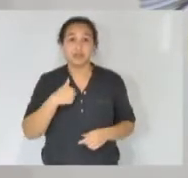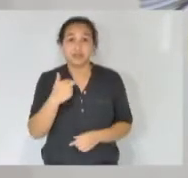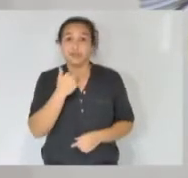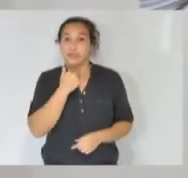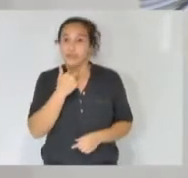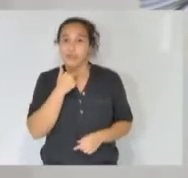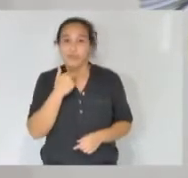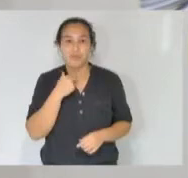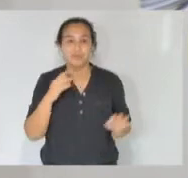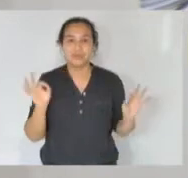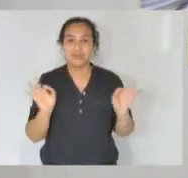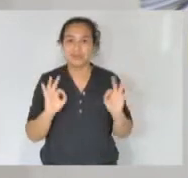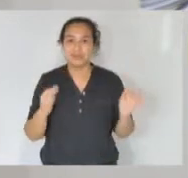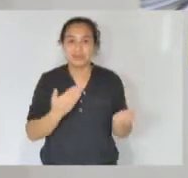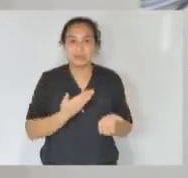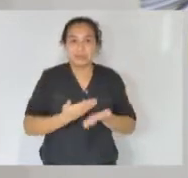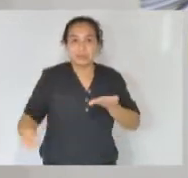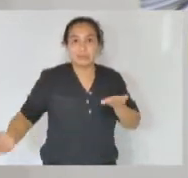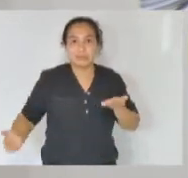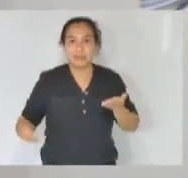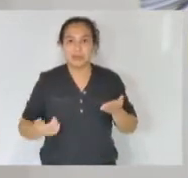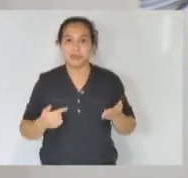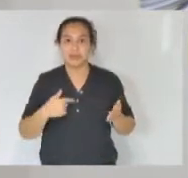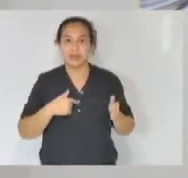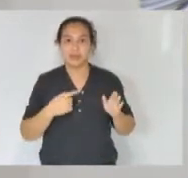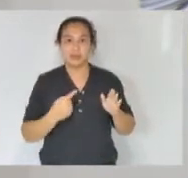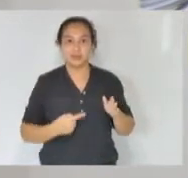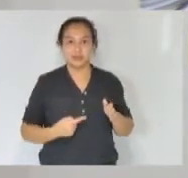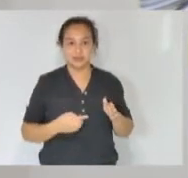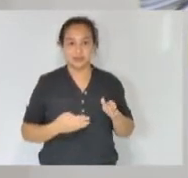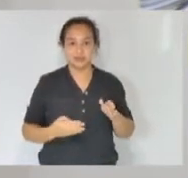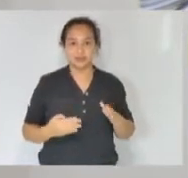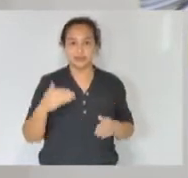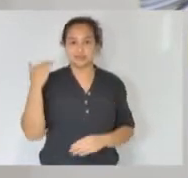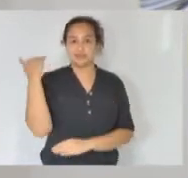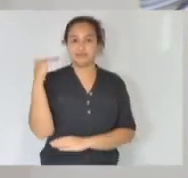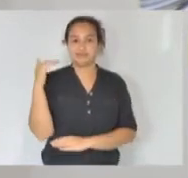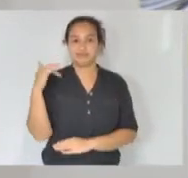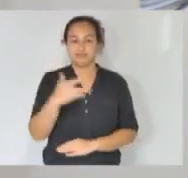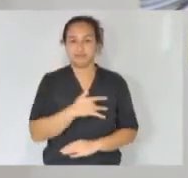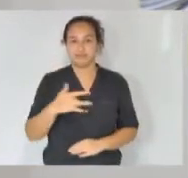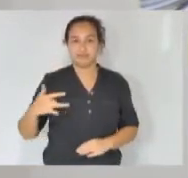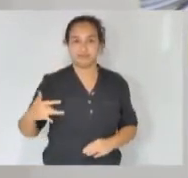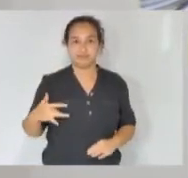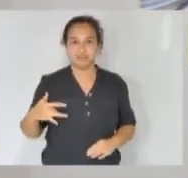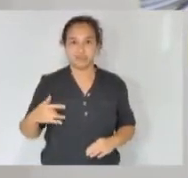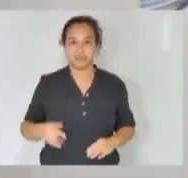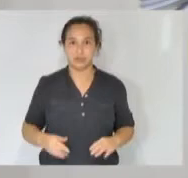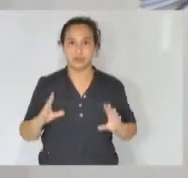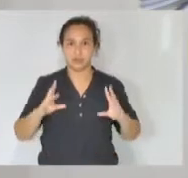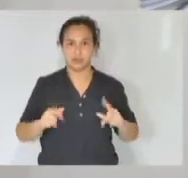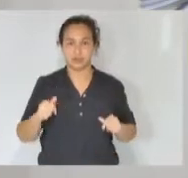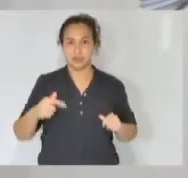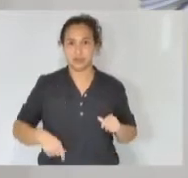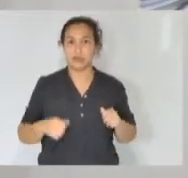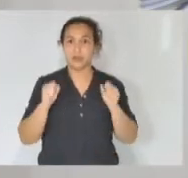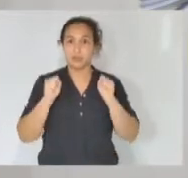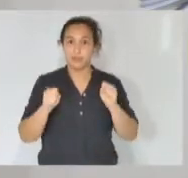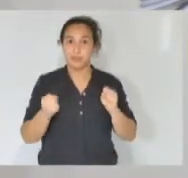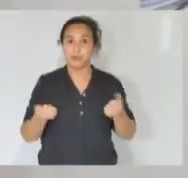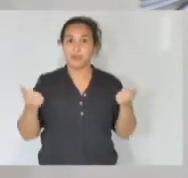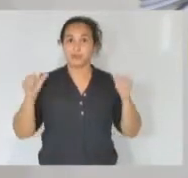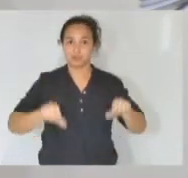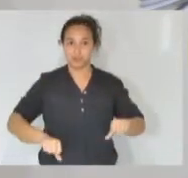forma alguma, perdermos esse status sanitário, porque seria um desastre para a economia de Santa Catarina. E